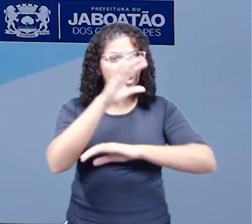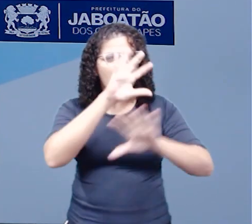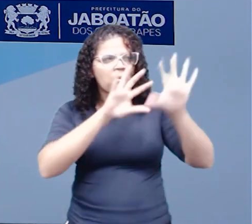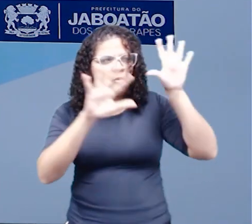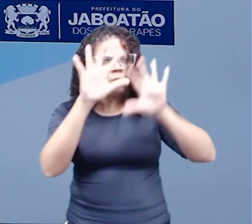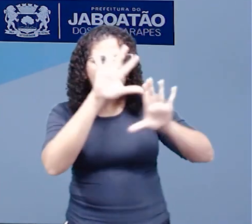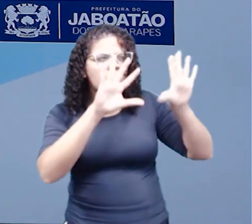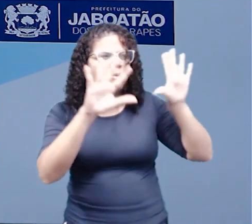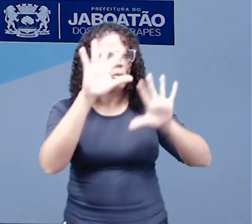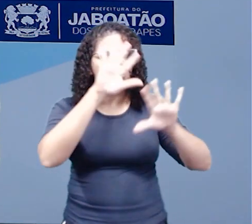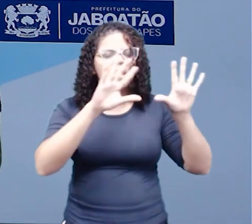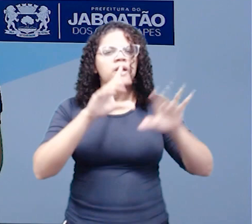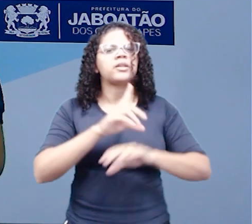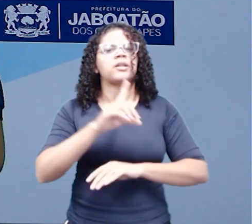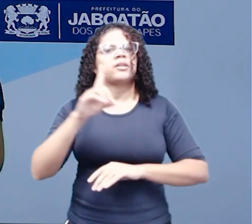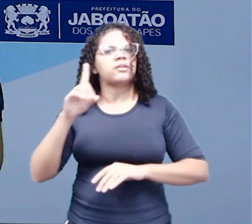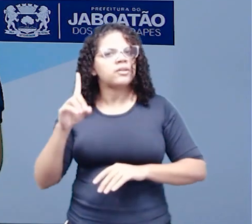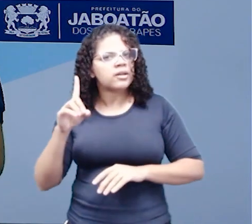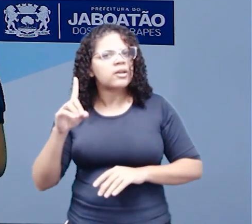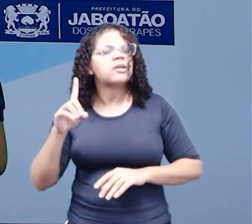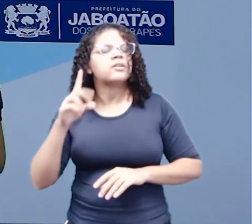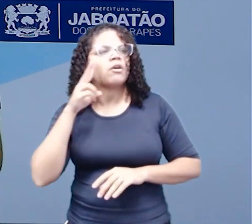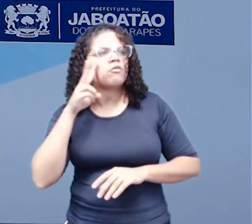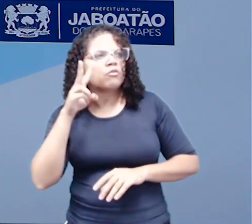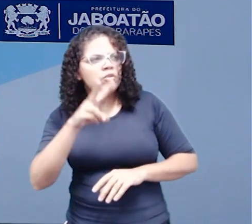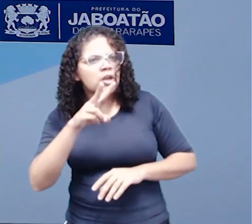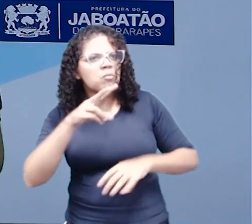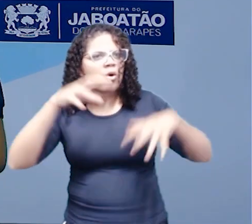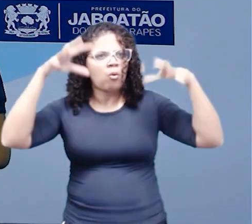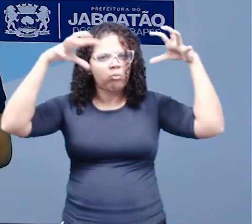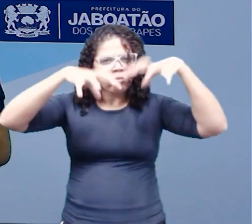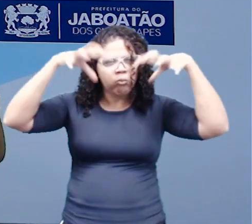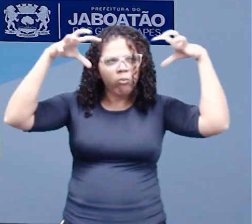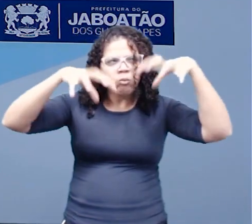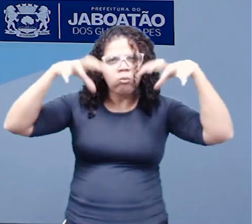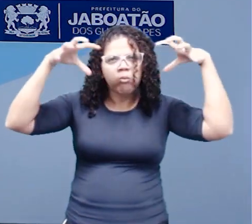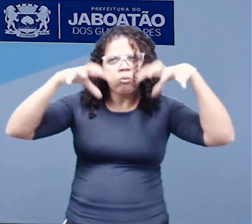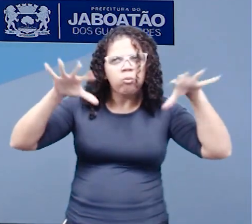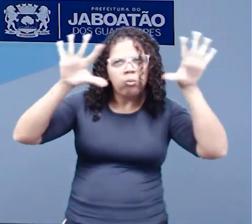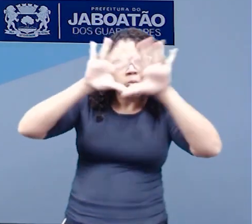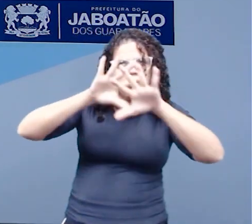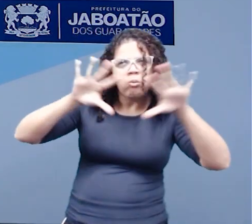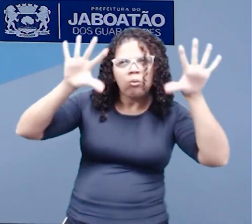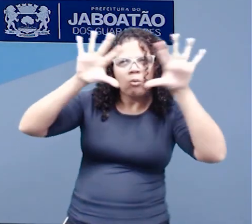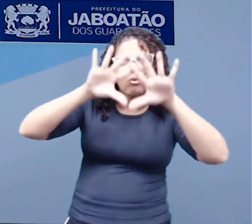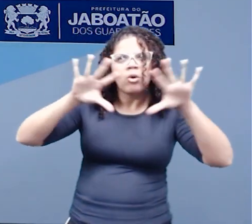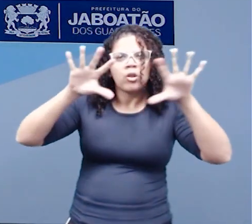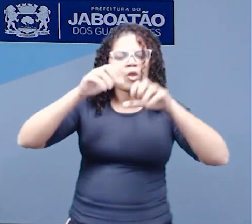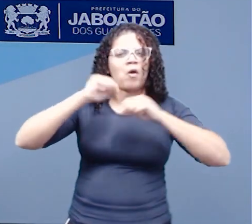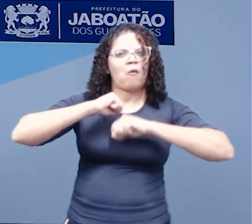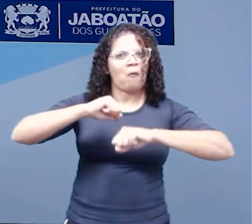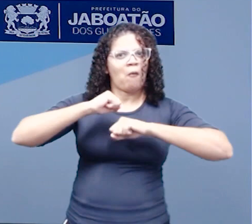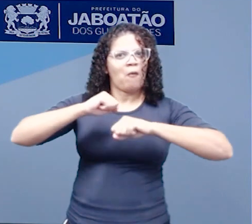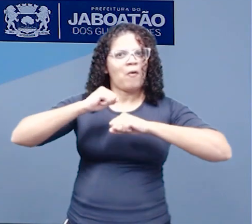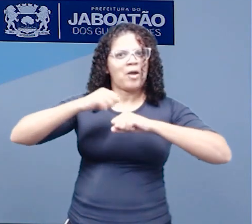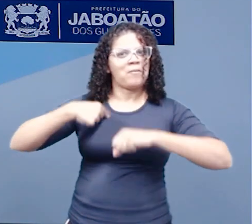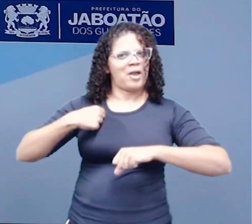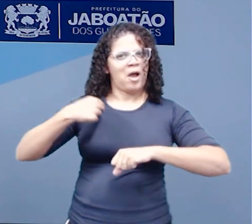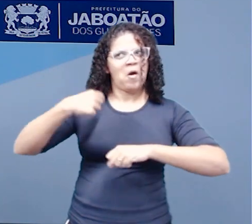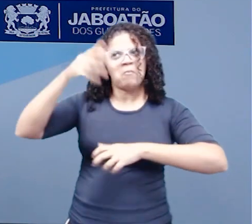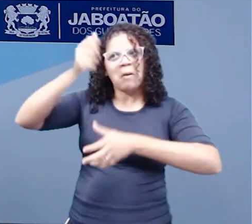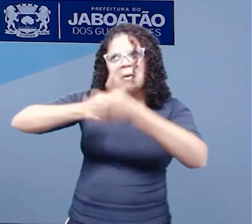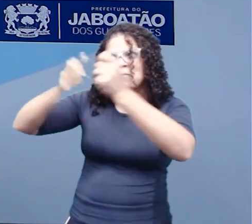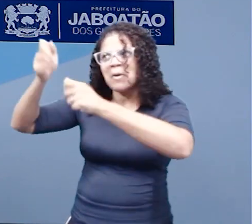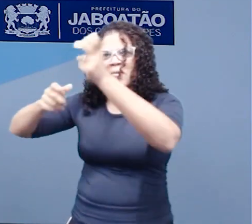a gente tem aquele dia pesado. Quando a gente vê isso aí, tem que correr para tirar as roupas do varal, porque vai chover